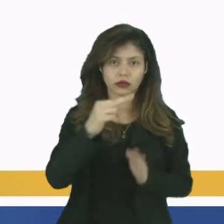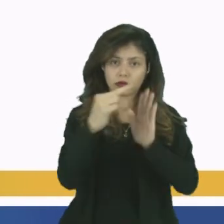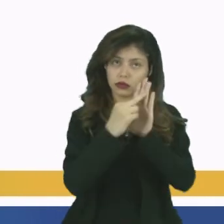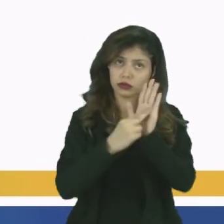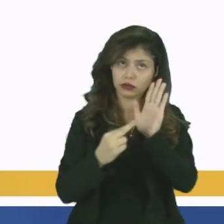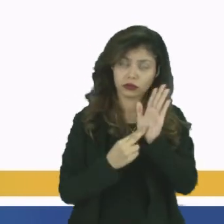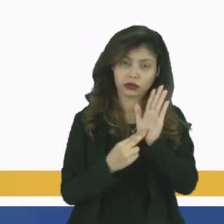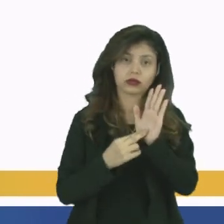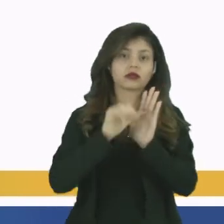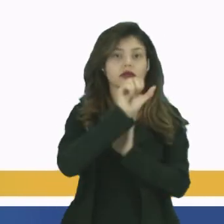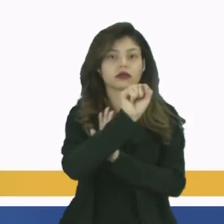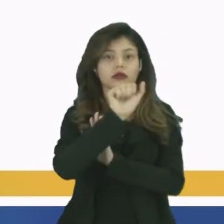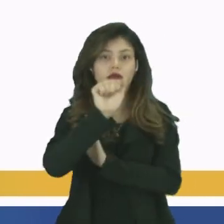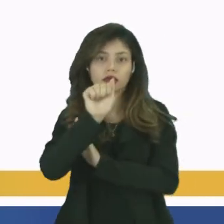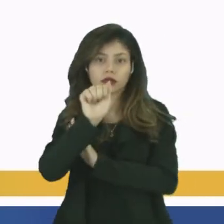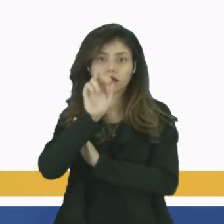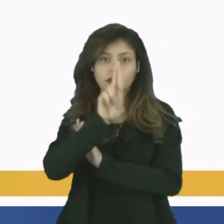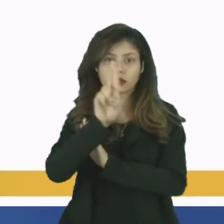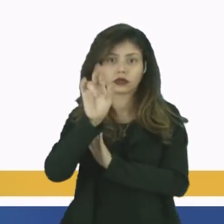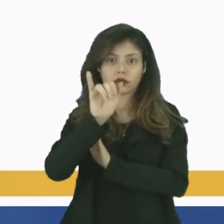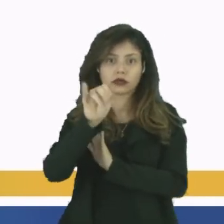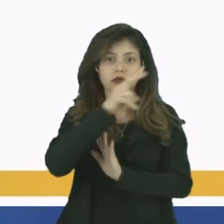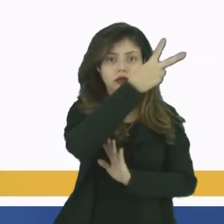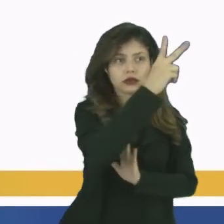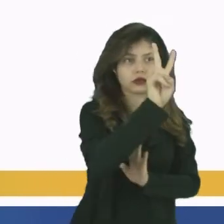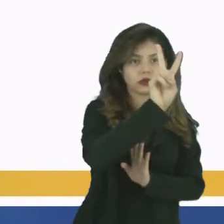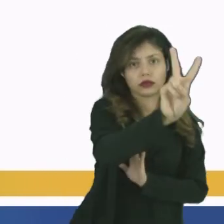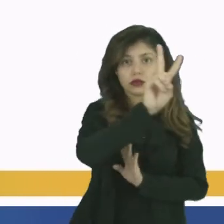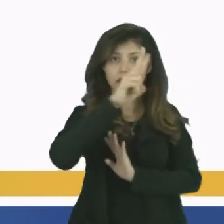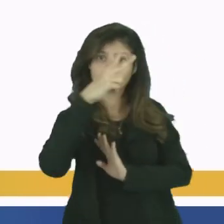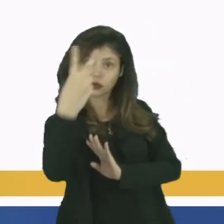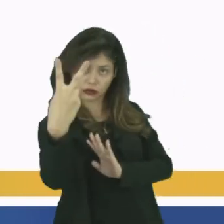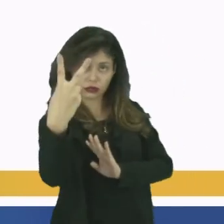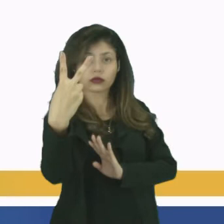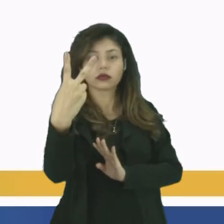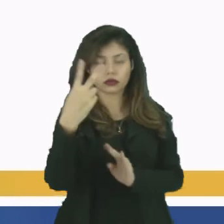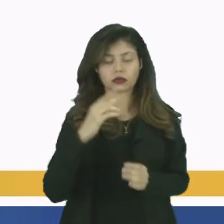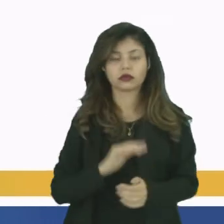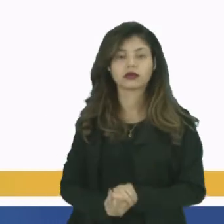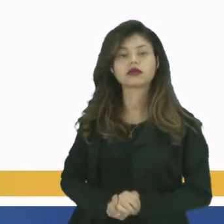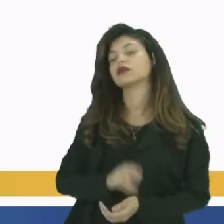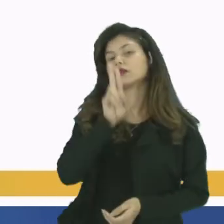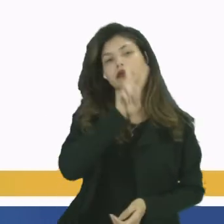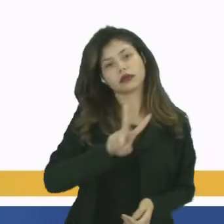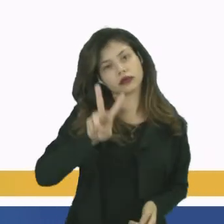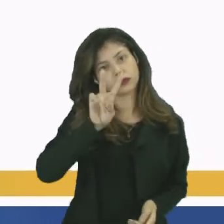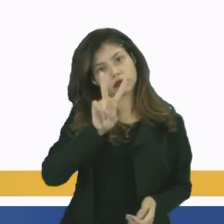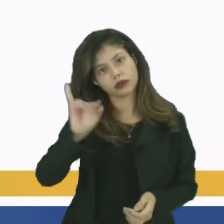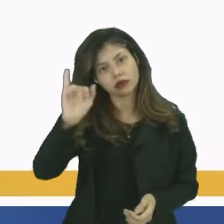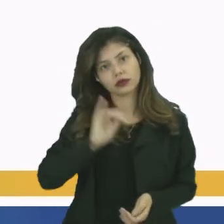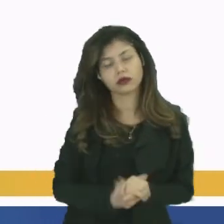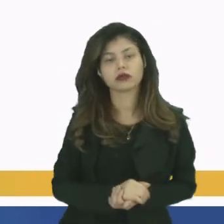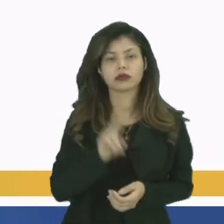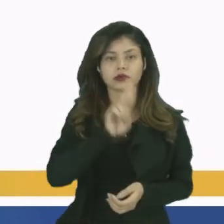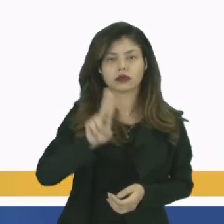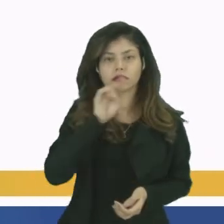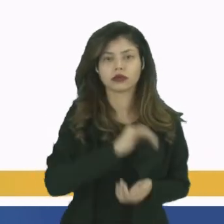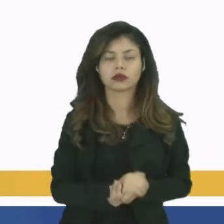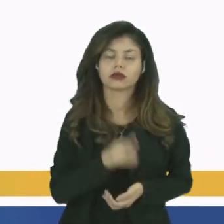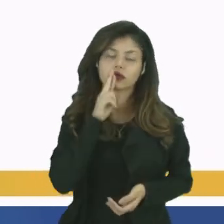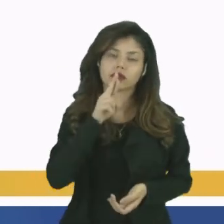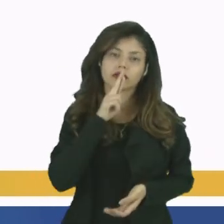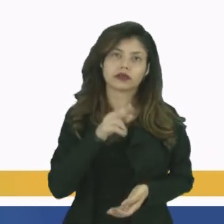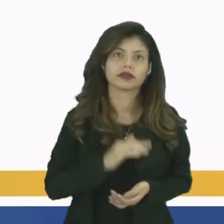de Sarri, né, onde você vai dobrar a primeira e a segunda linha e vai utilizar a regra de Sarri para calcular. E